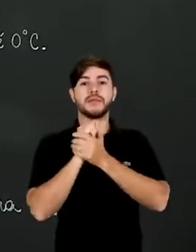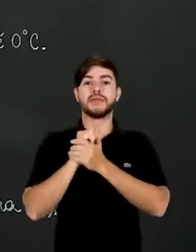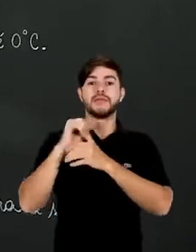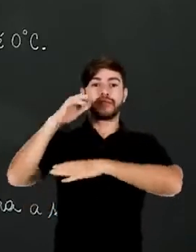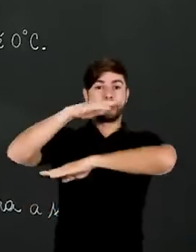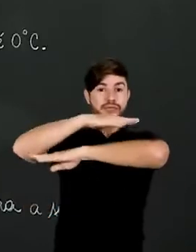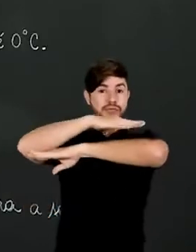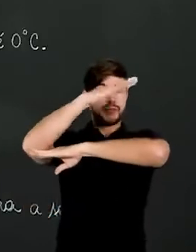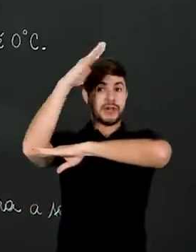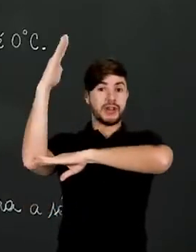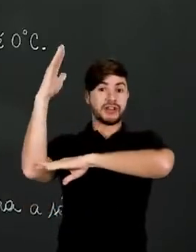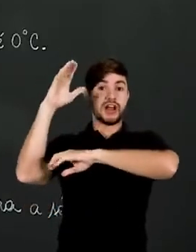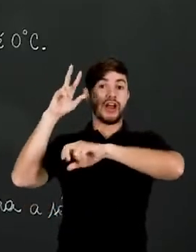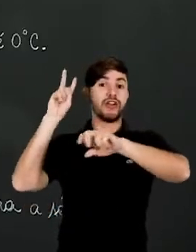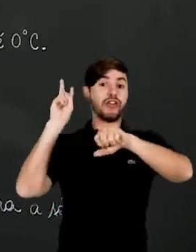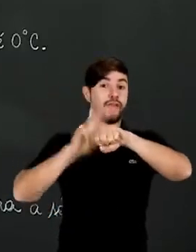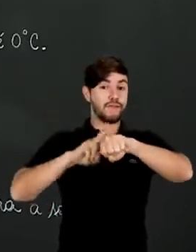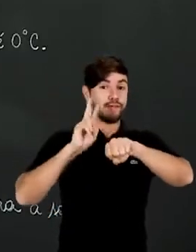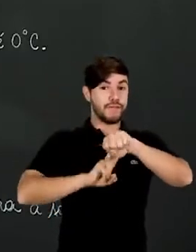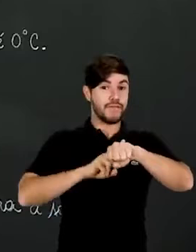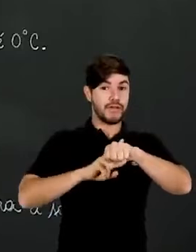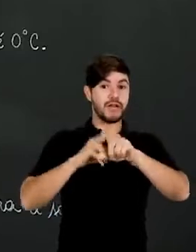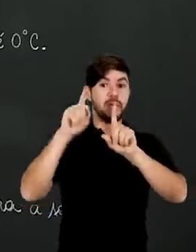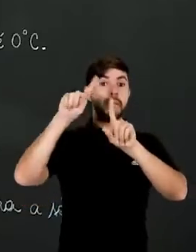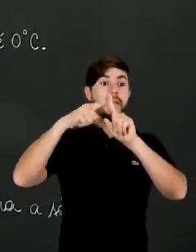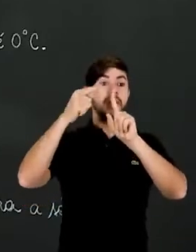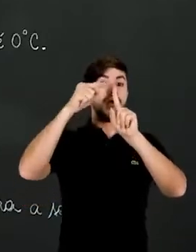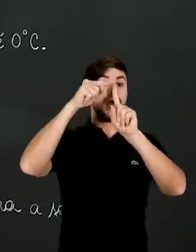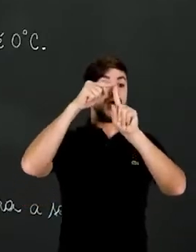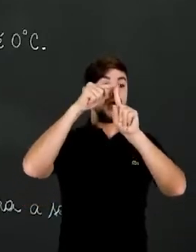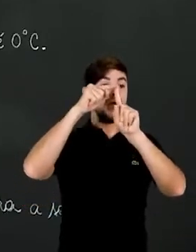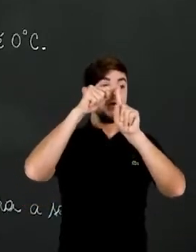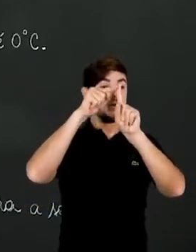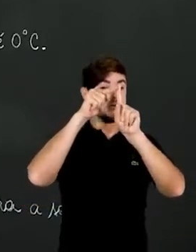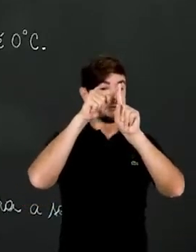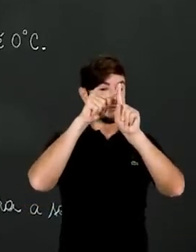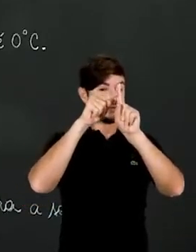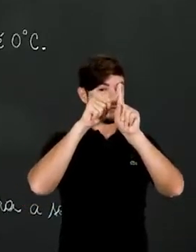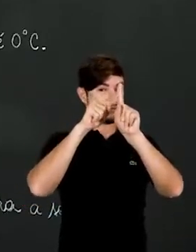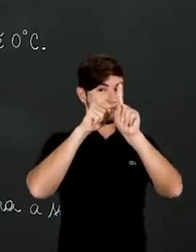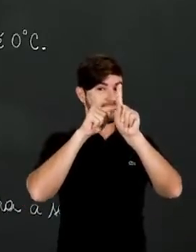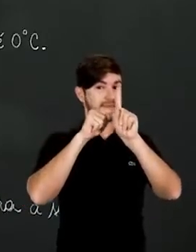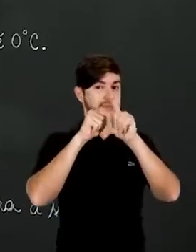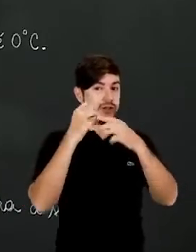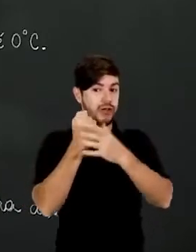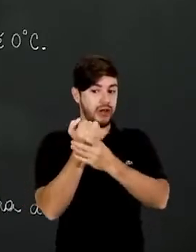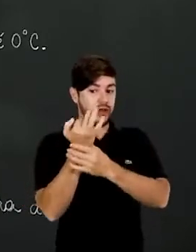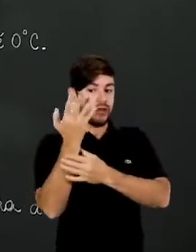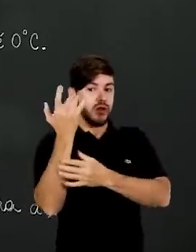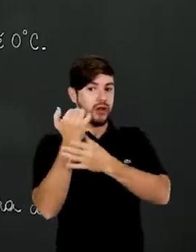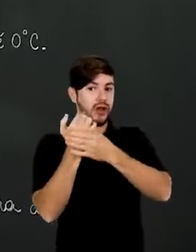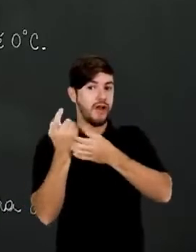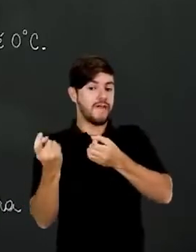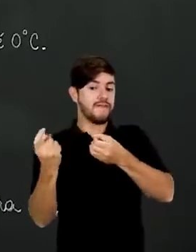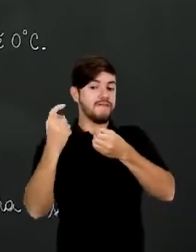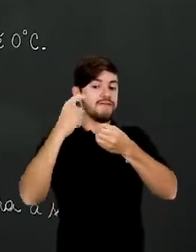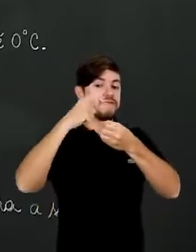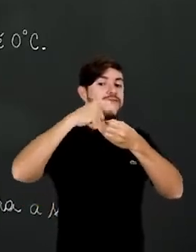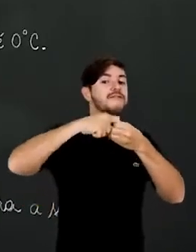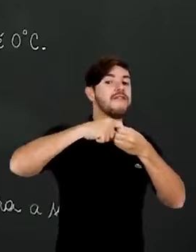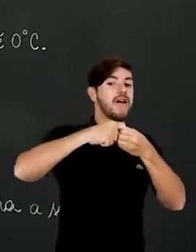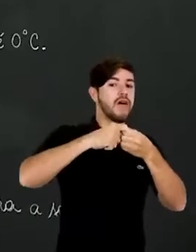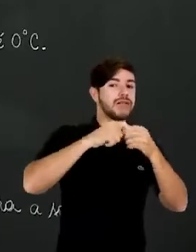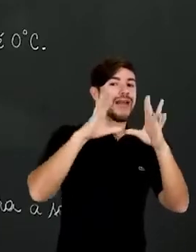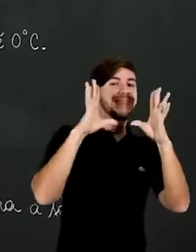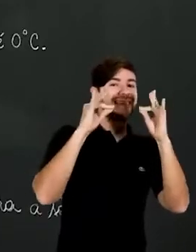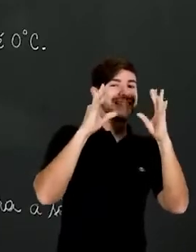no vidro, com uma temperatura mais baixa. O que acontece? De gás, ele volta a virar líquido. Aí você fala, está